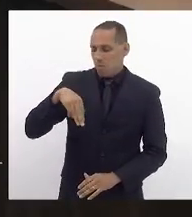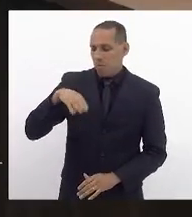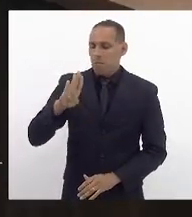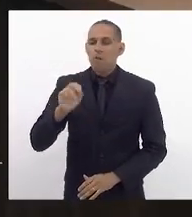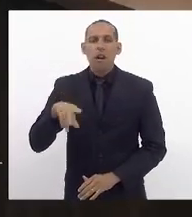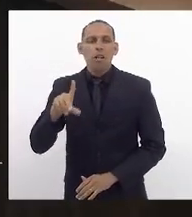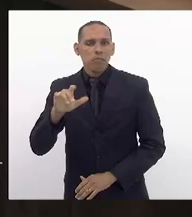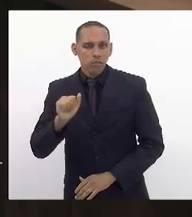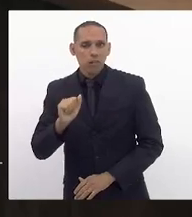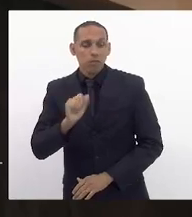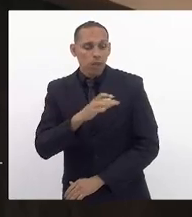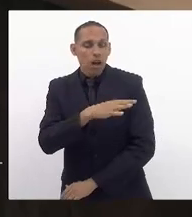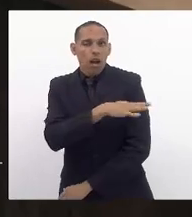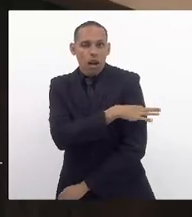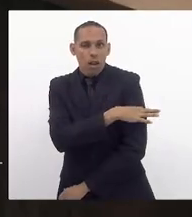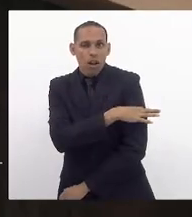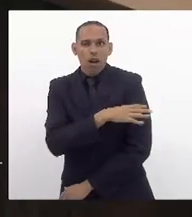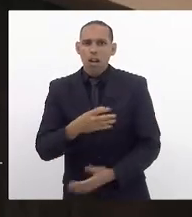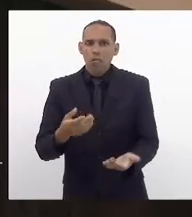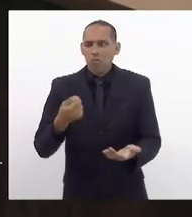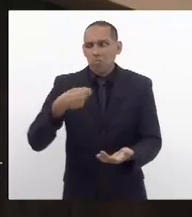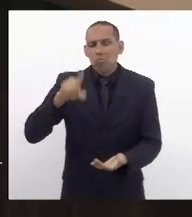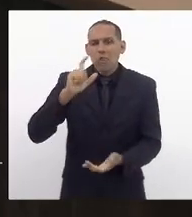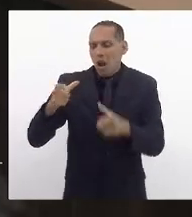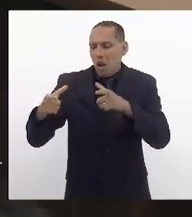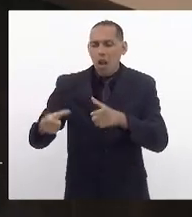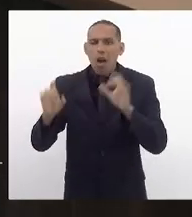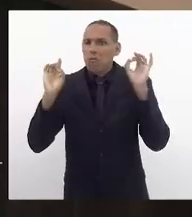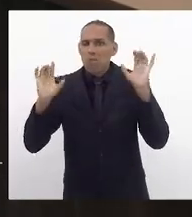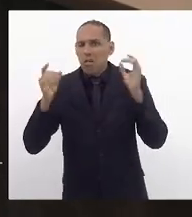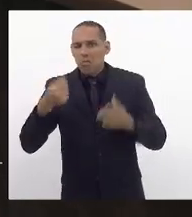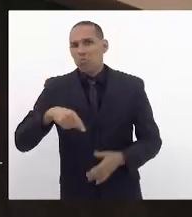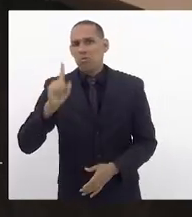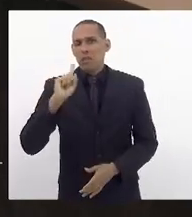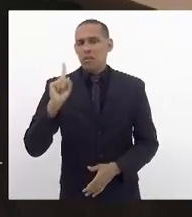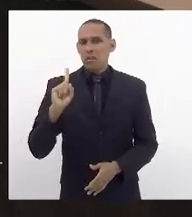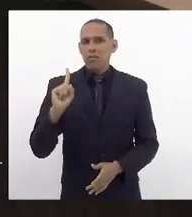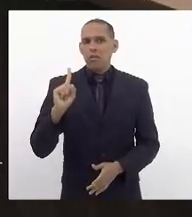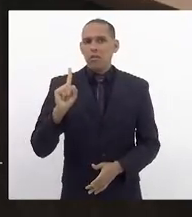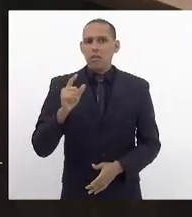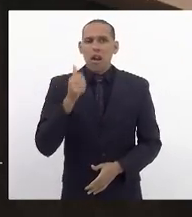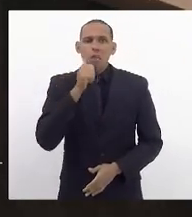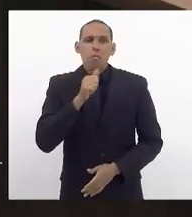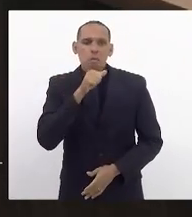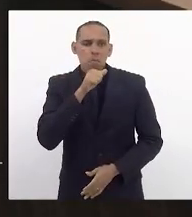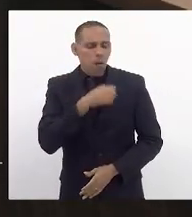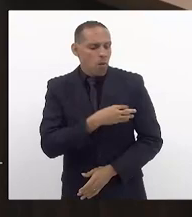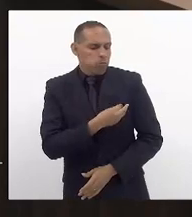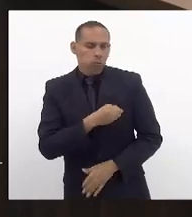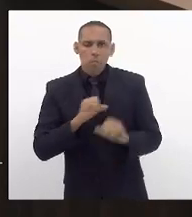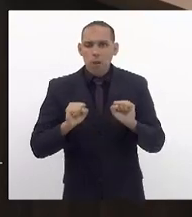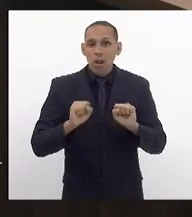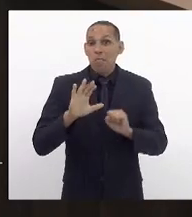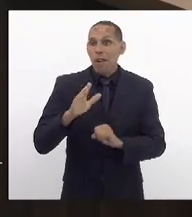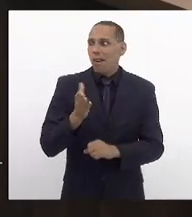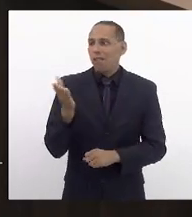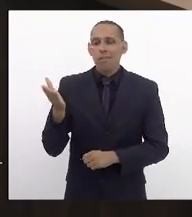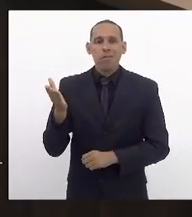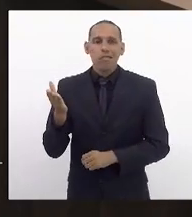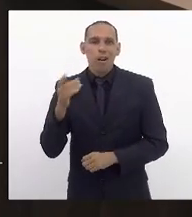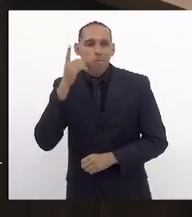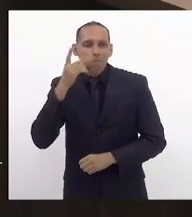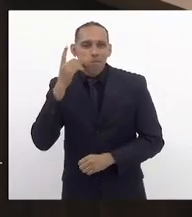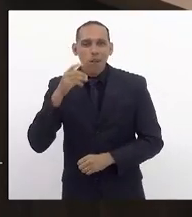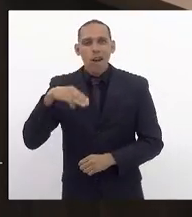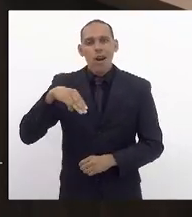que ninguém, tá, não precisa ter um lugar especial. Mas, como vê o deputado Malafaia, já disse que, tendo um lugar para amamentar,